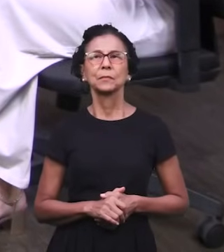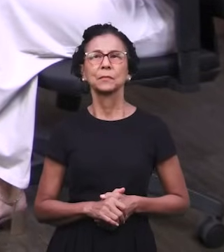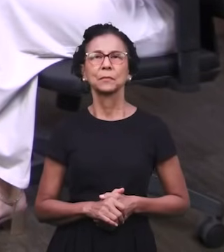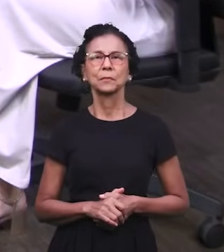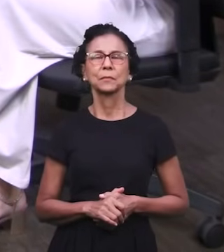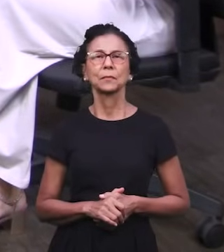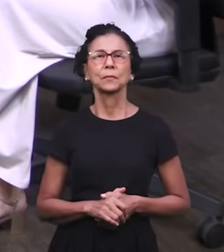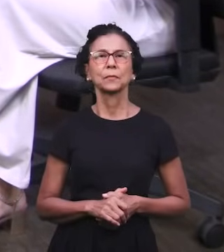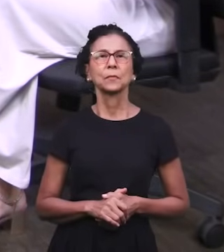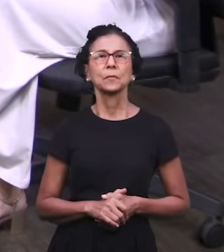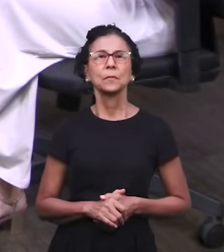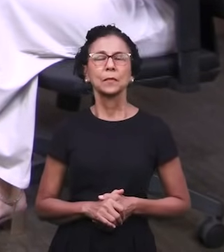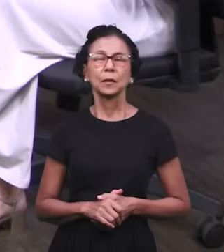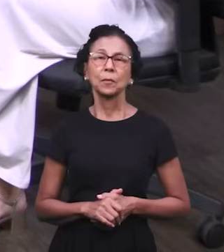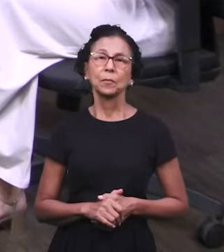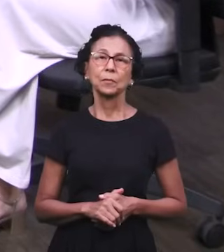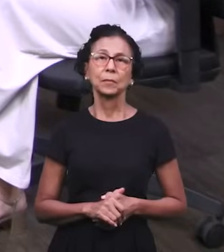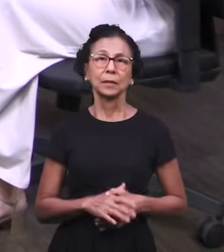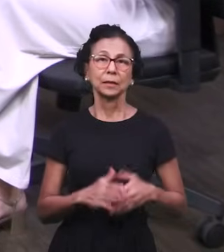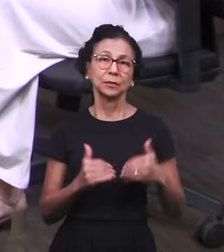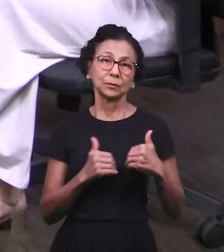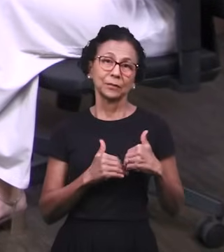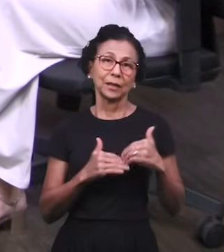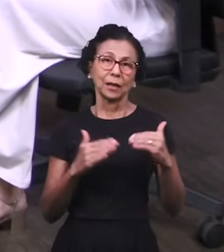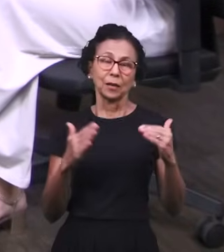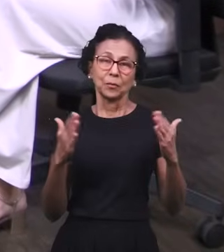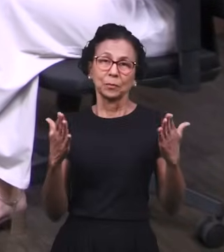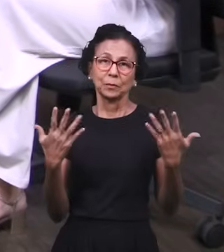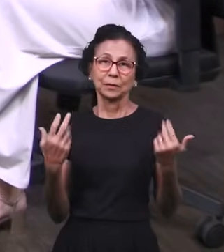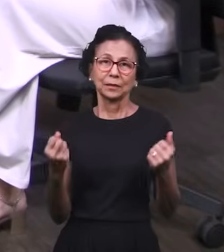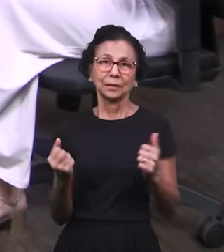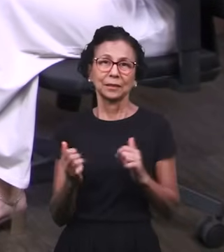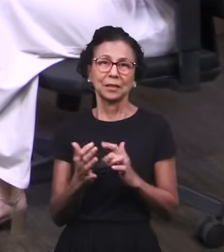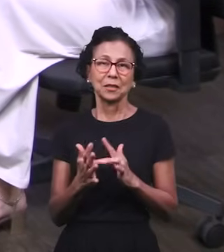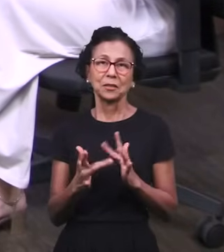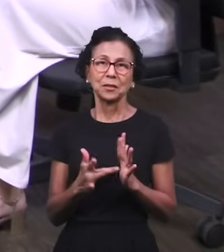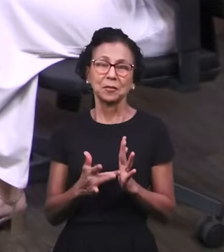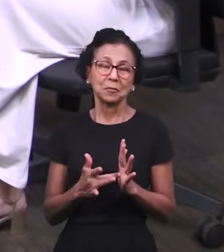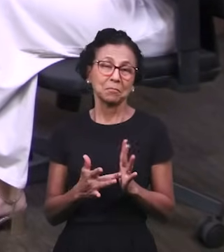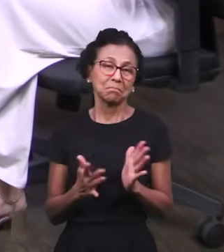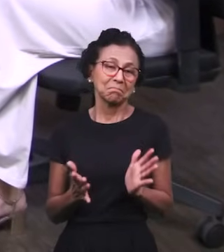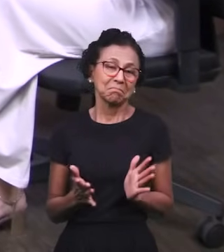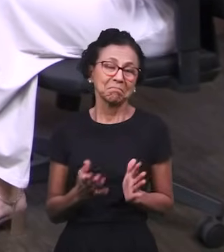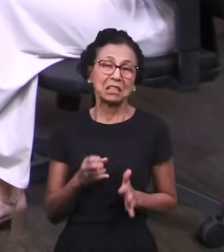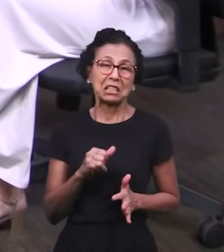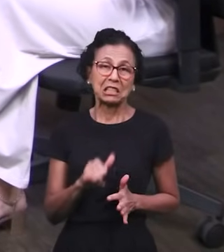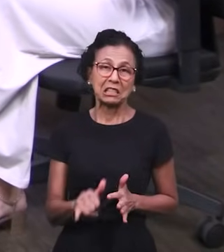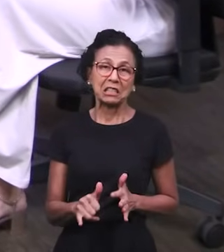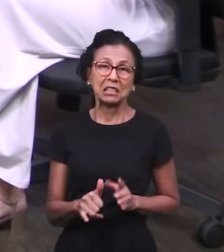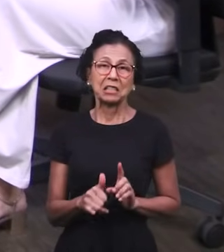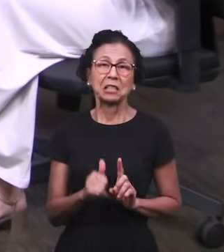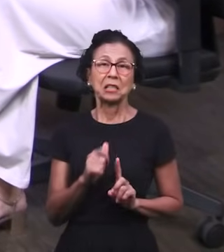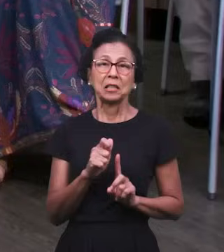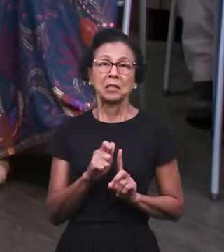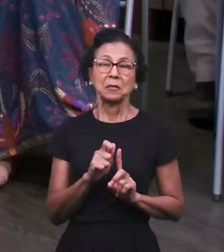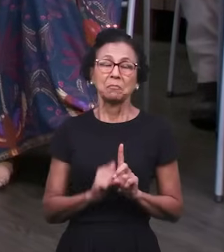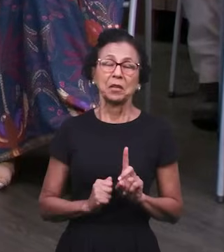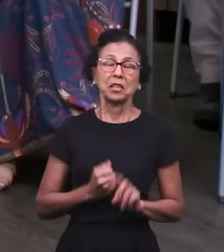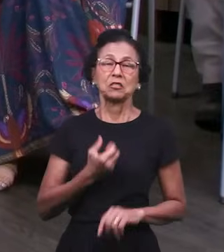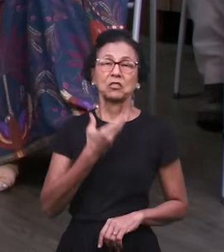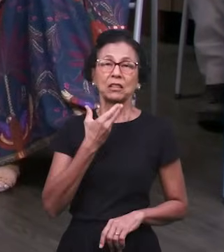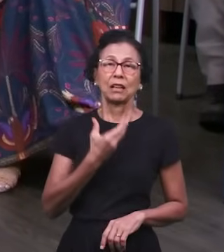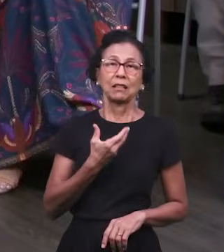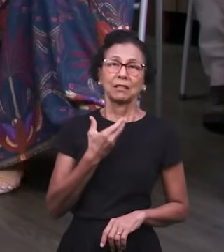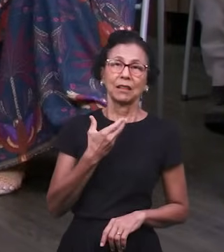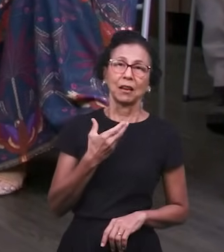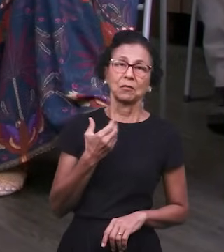Fernando? Exatamente. Se em qualquer época do ano. Eu sempre digo, Natal e Páscoa para o crente é todo dia. Porque todo dia